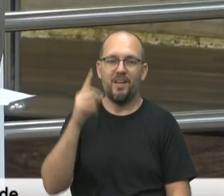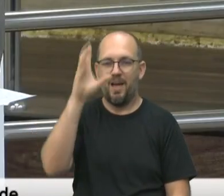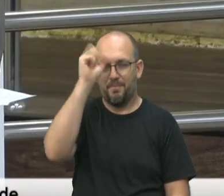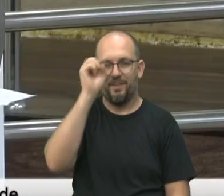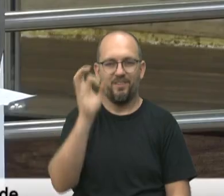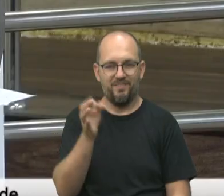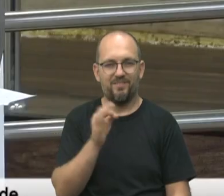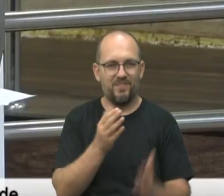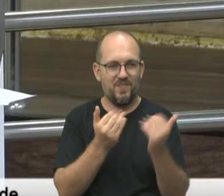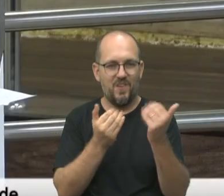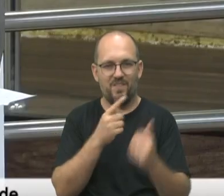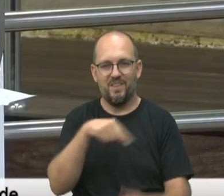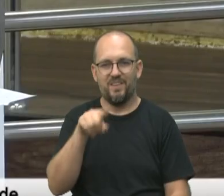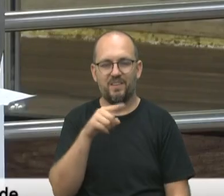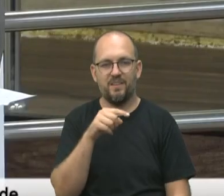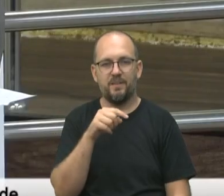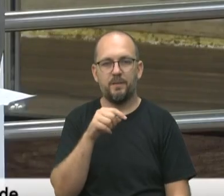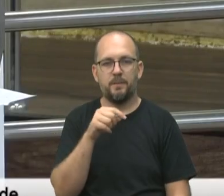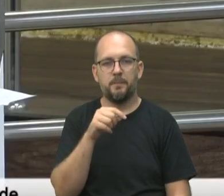jovens?